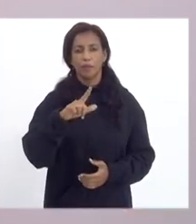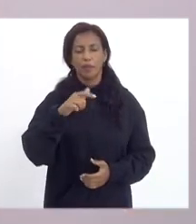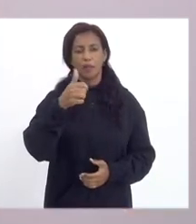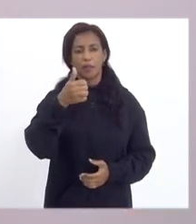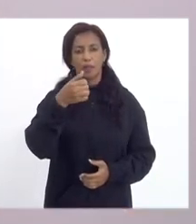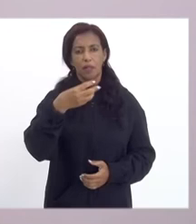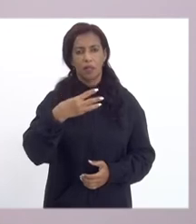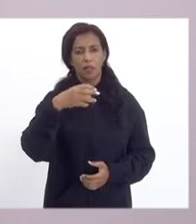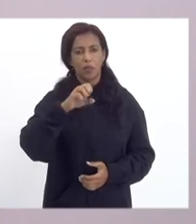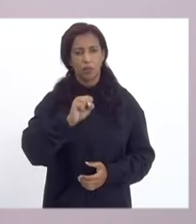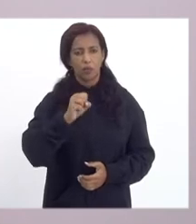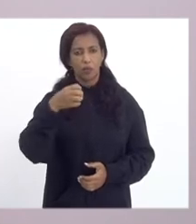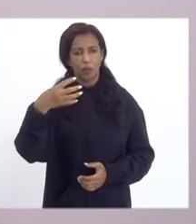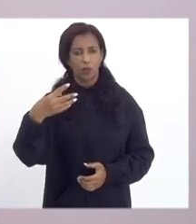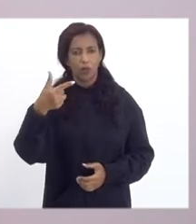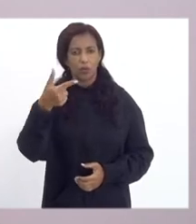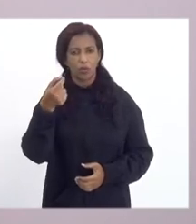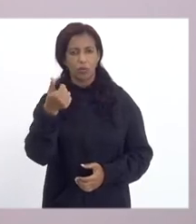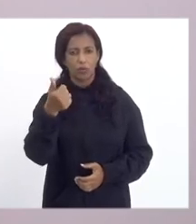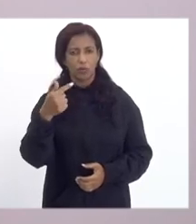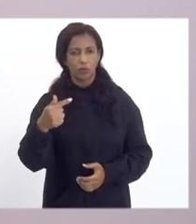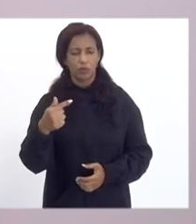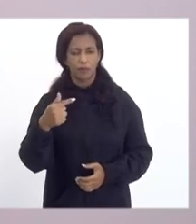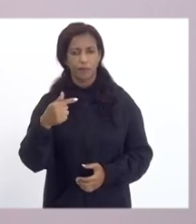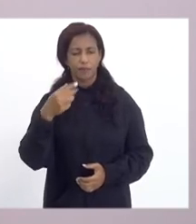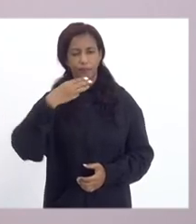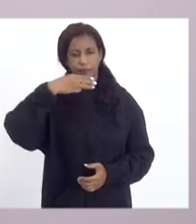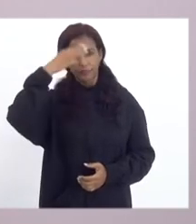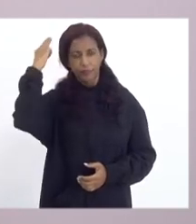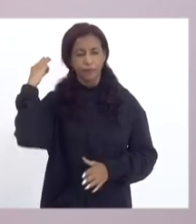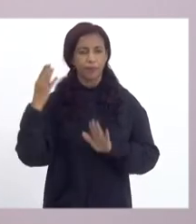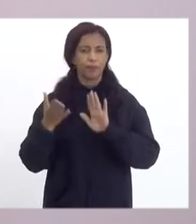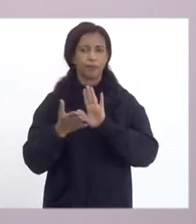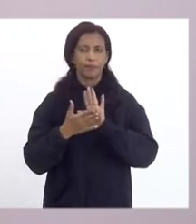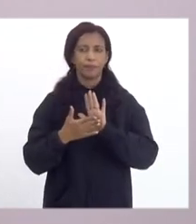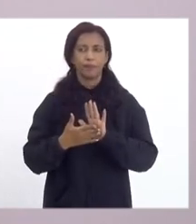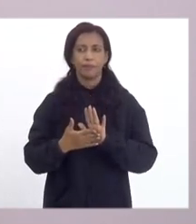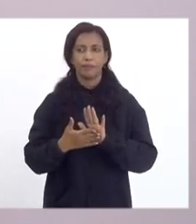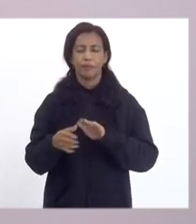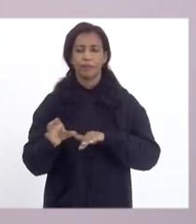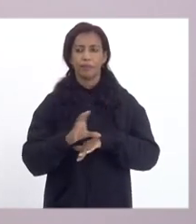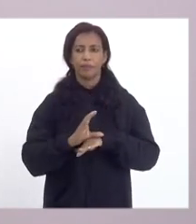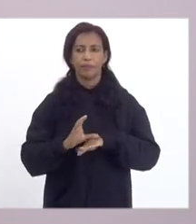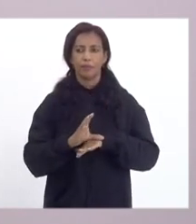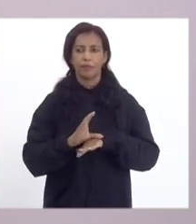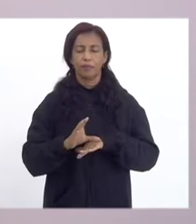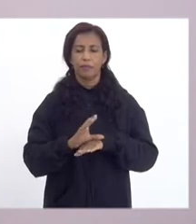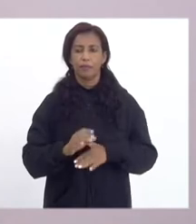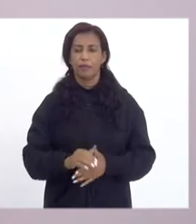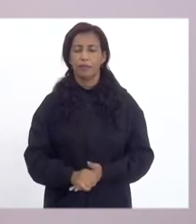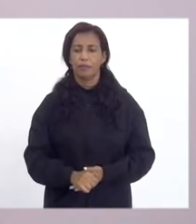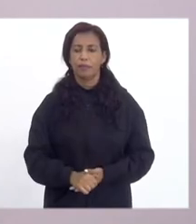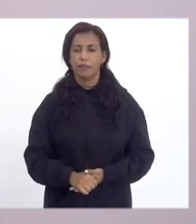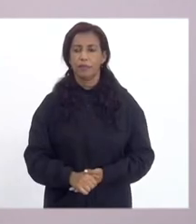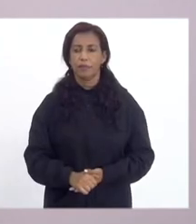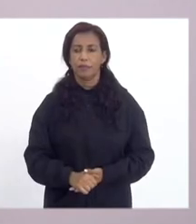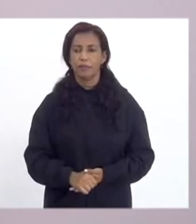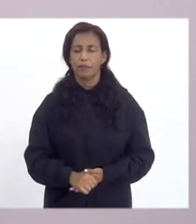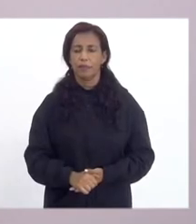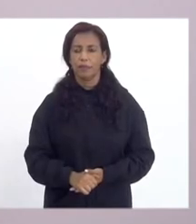número 3284/2017, autoria do deputado Márcio Pacheco, parecer pela constitucionalidade. Eu